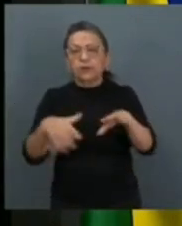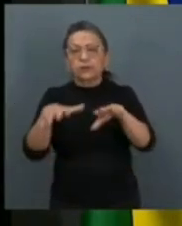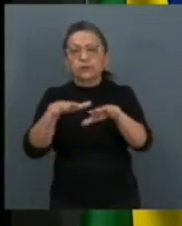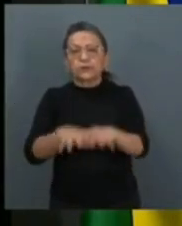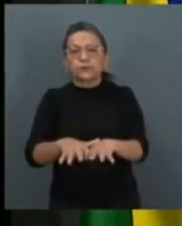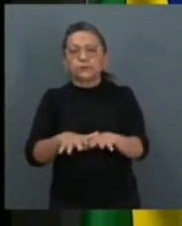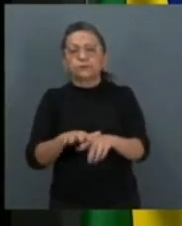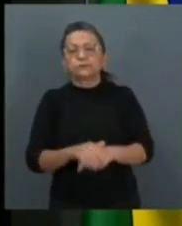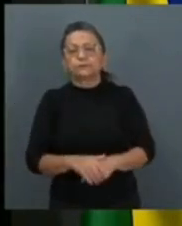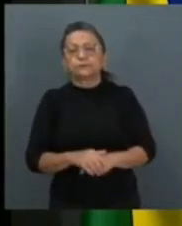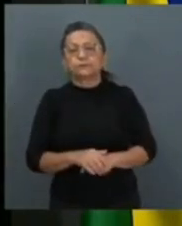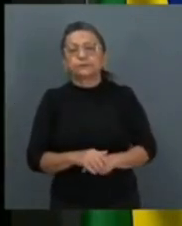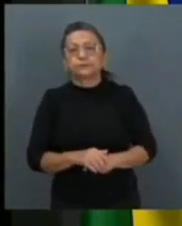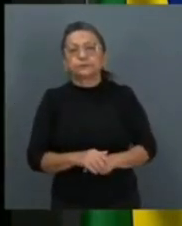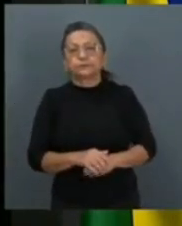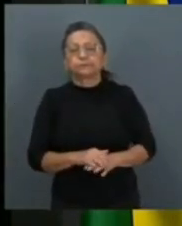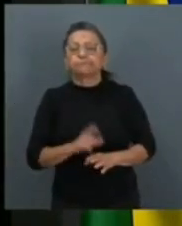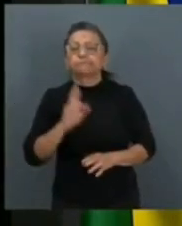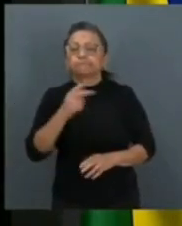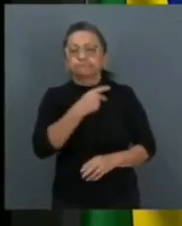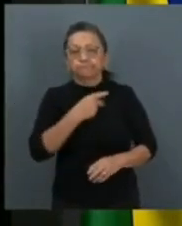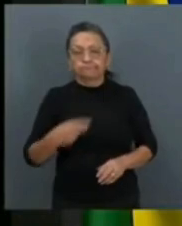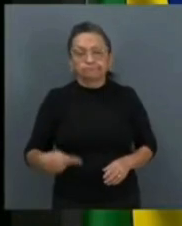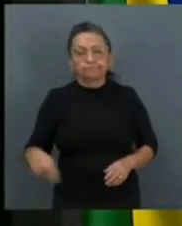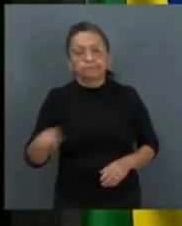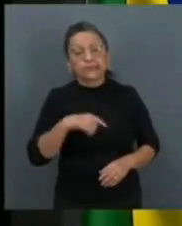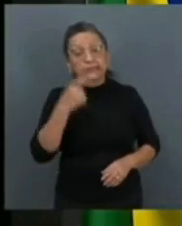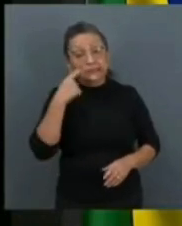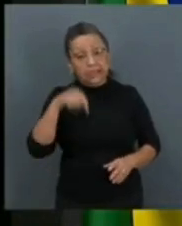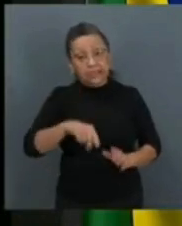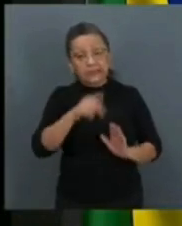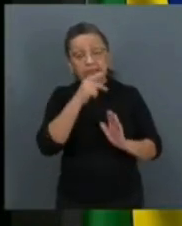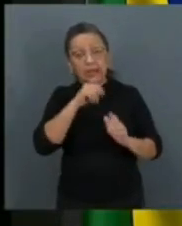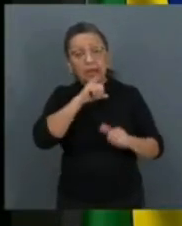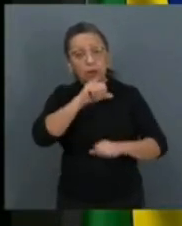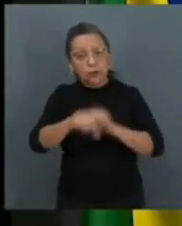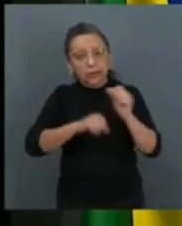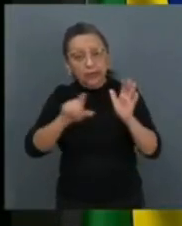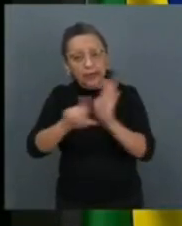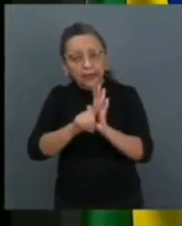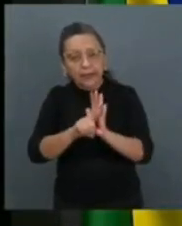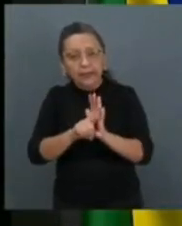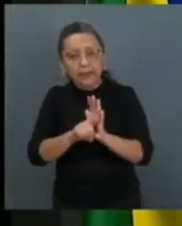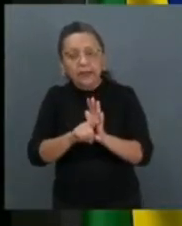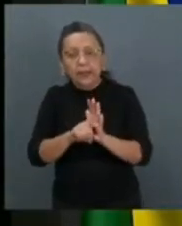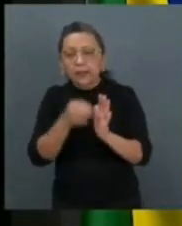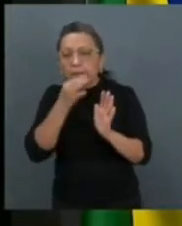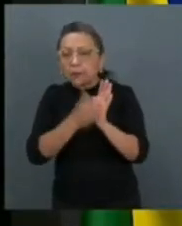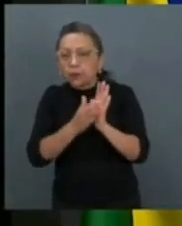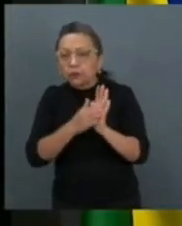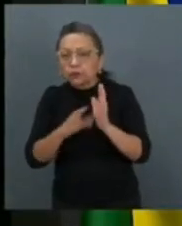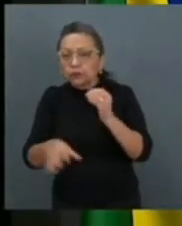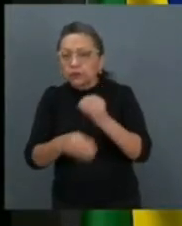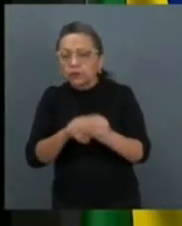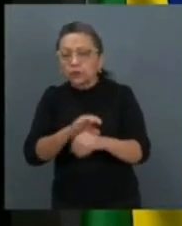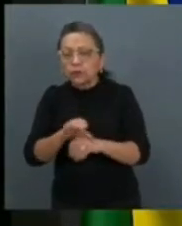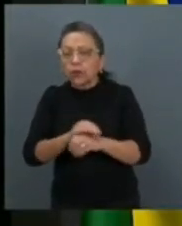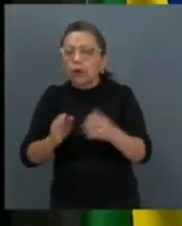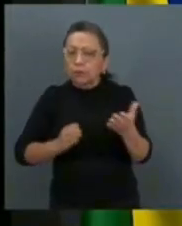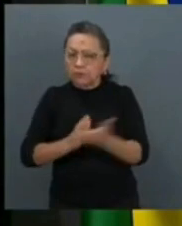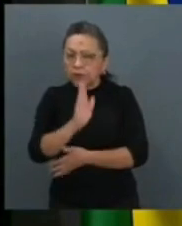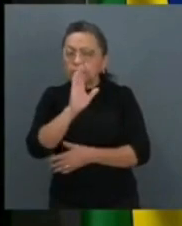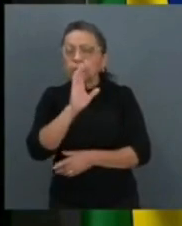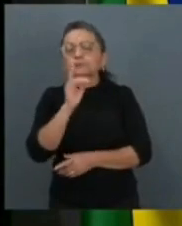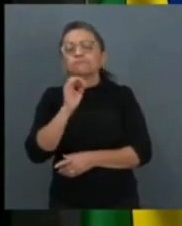social. Senhor presidente, se aprovada essa alteração legislativa enriquecida com a emenda de plenário